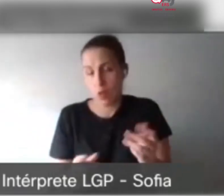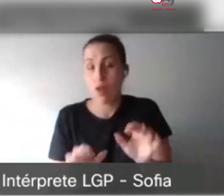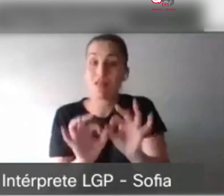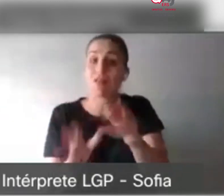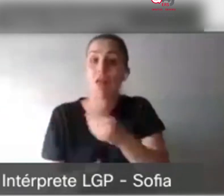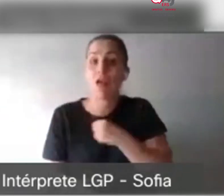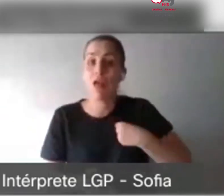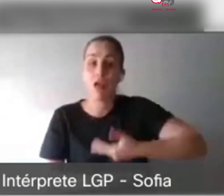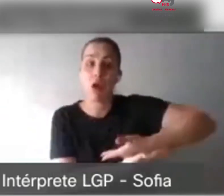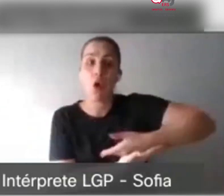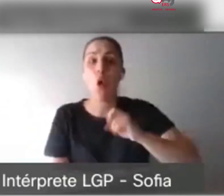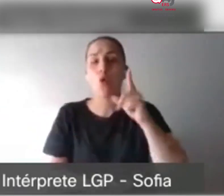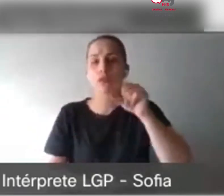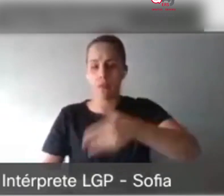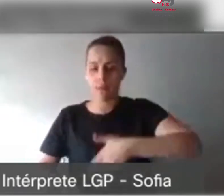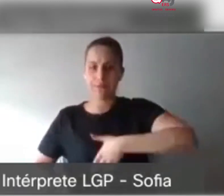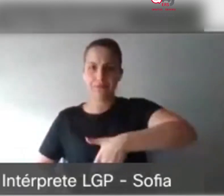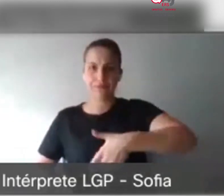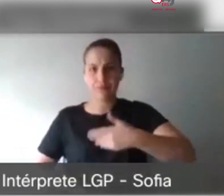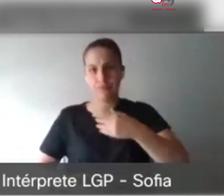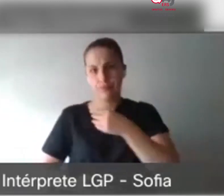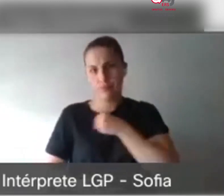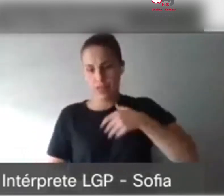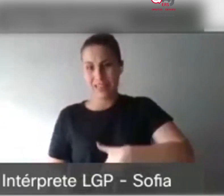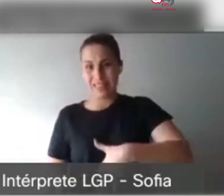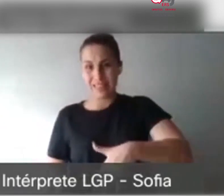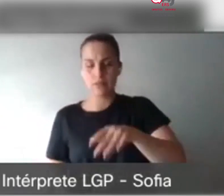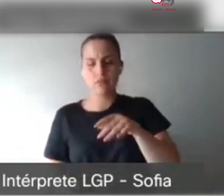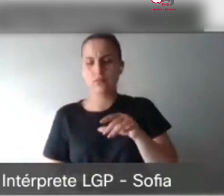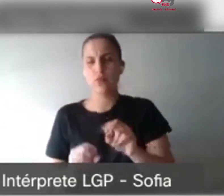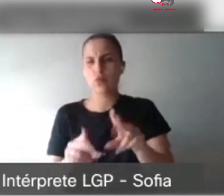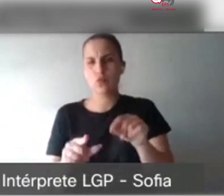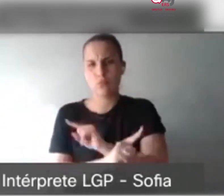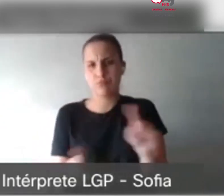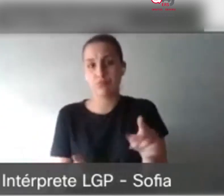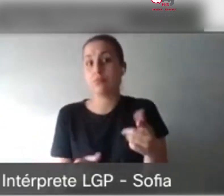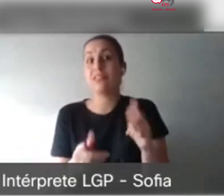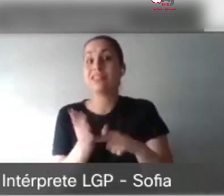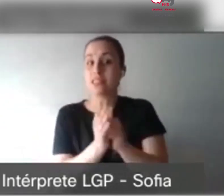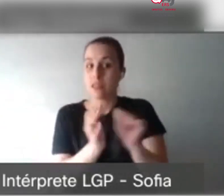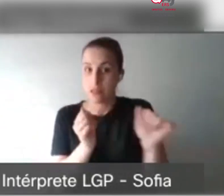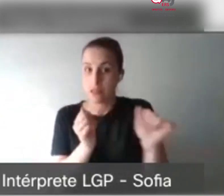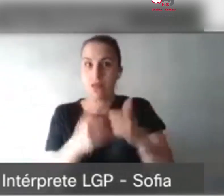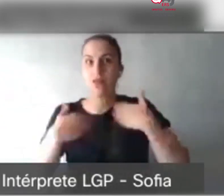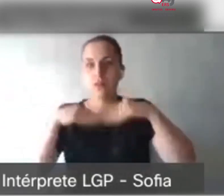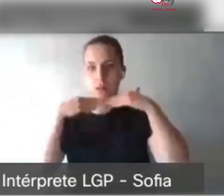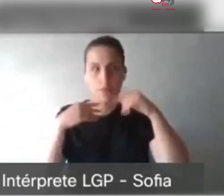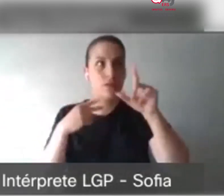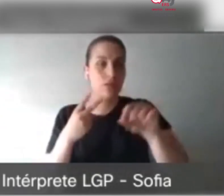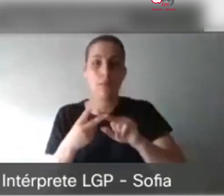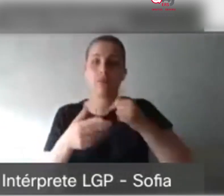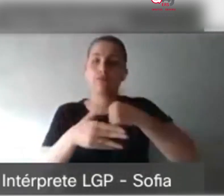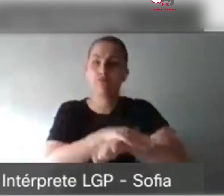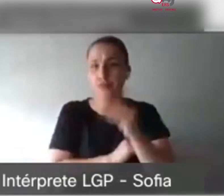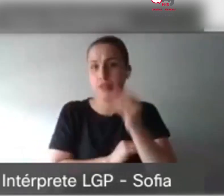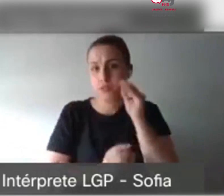pediatria ou na obstetrícia, nunca houve qualquer tipo de restrição e, portanto, foram sempre acompanhados não só no internamento, não só no parto propriamente